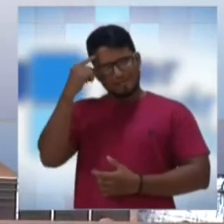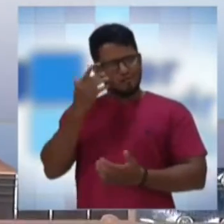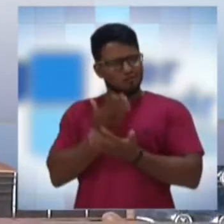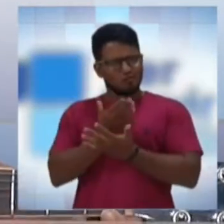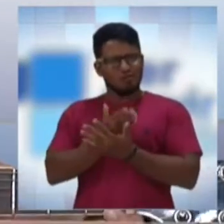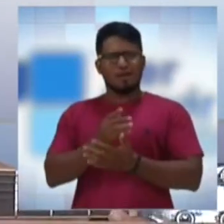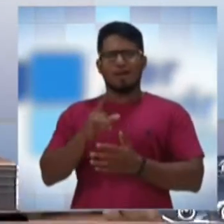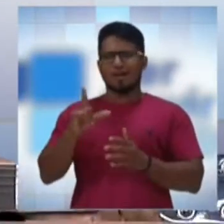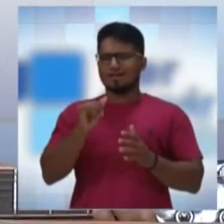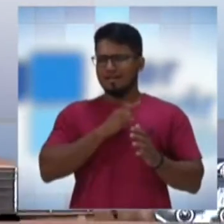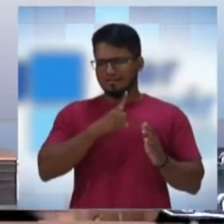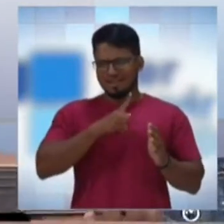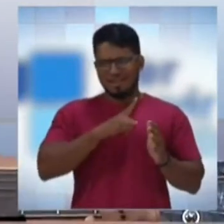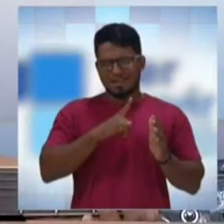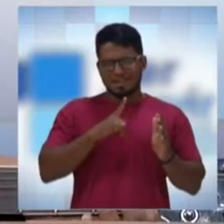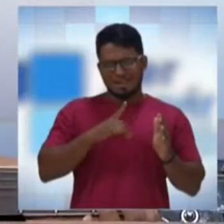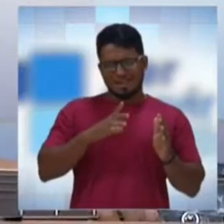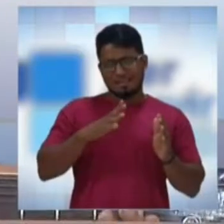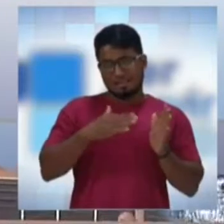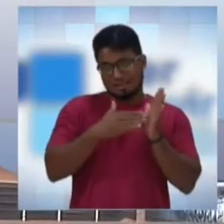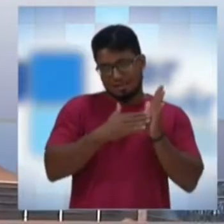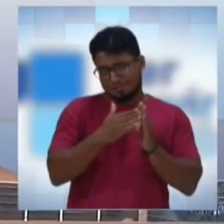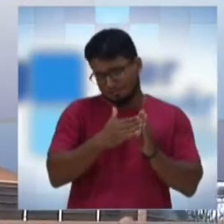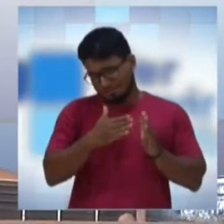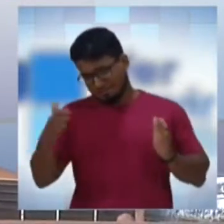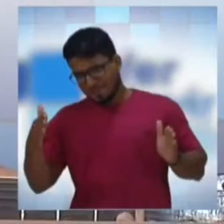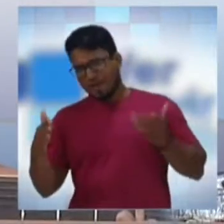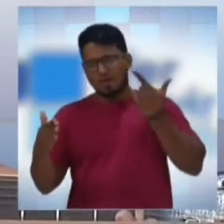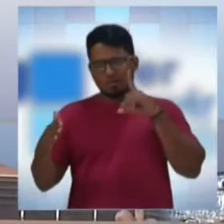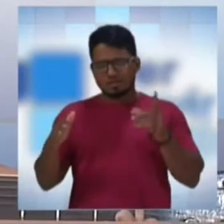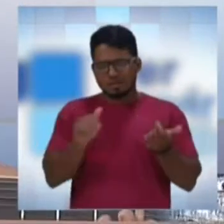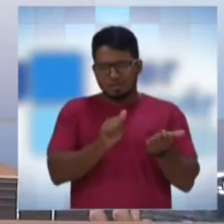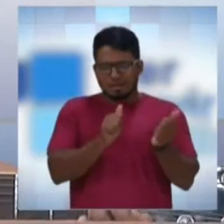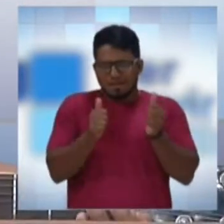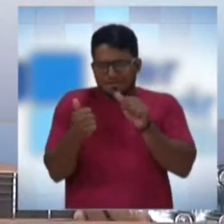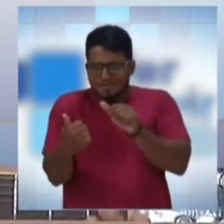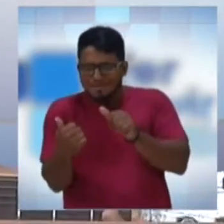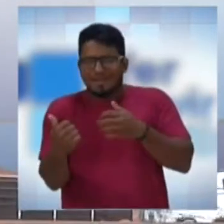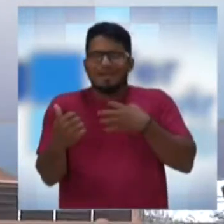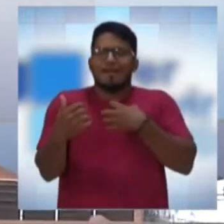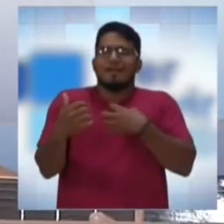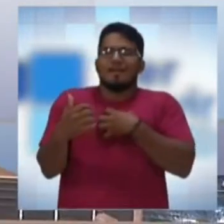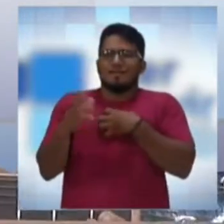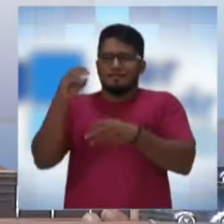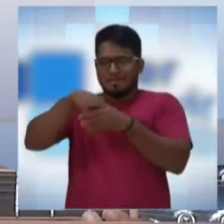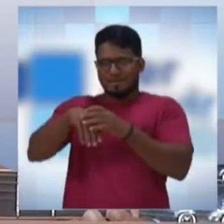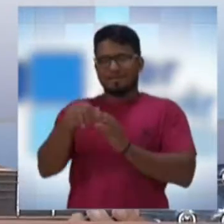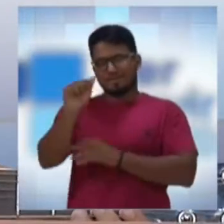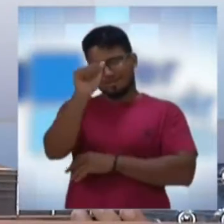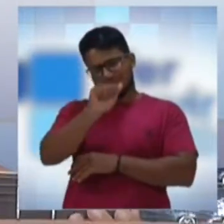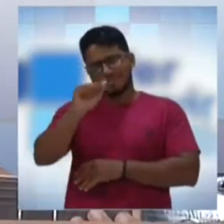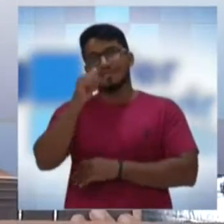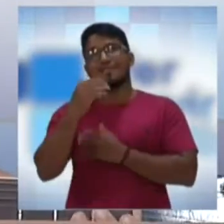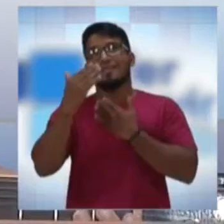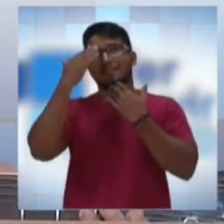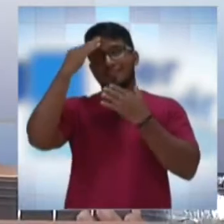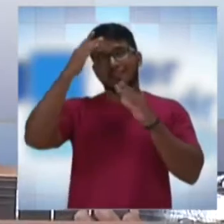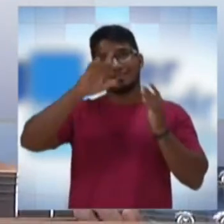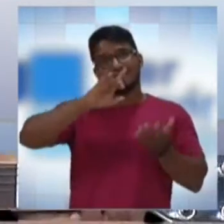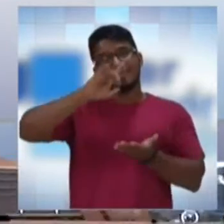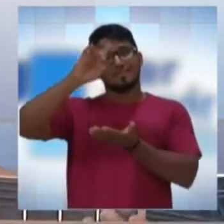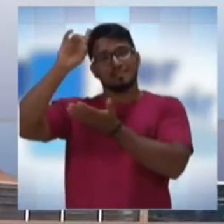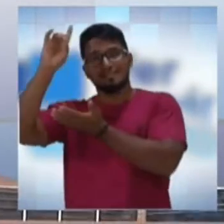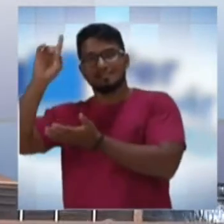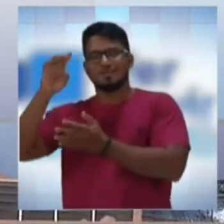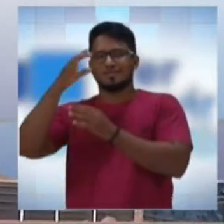né? Então, depois de algum tempo, eu consegui me adaptar na associação. Sim. e graças